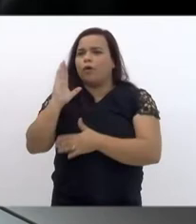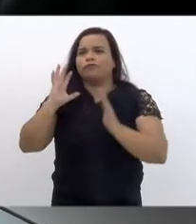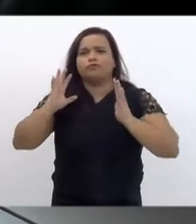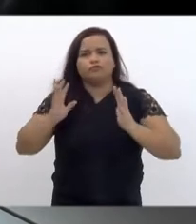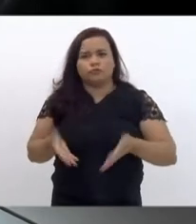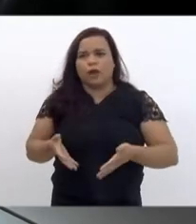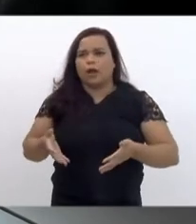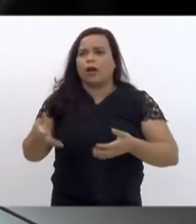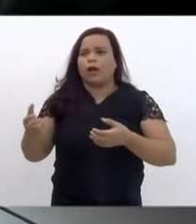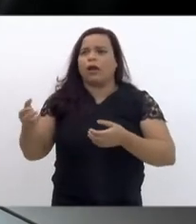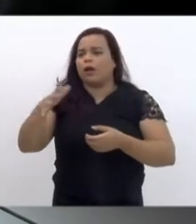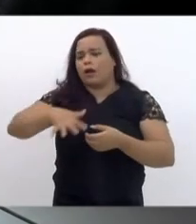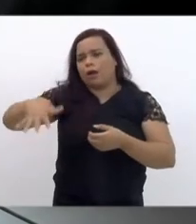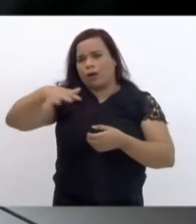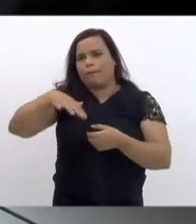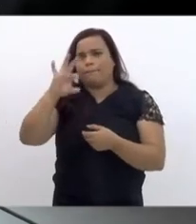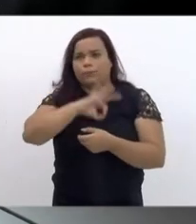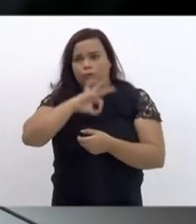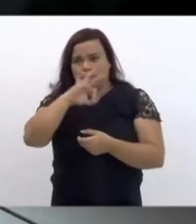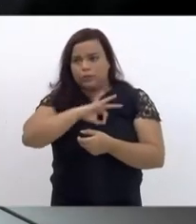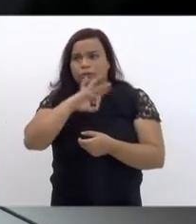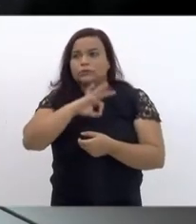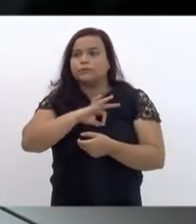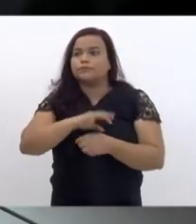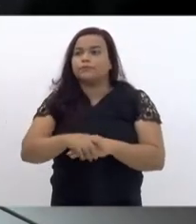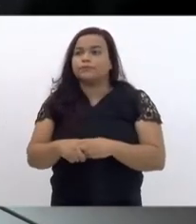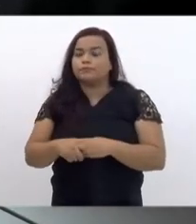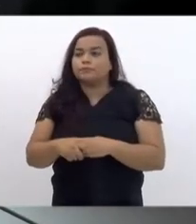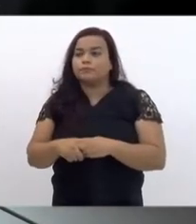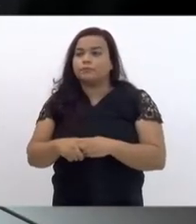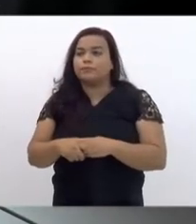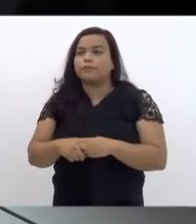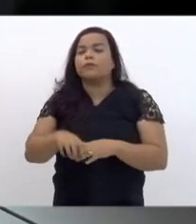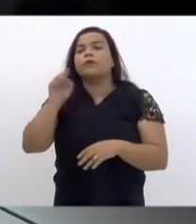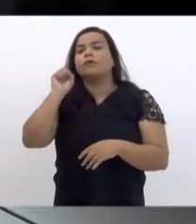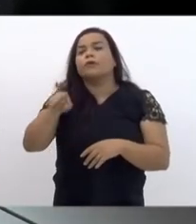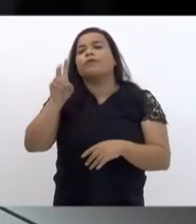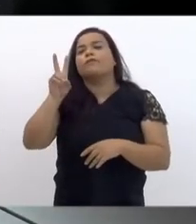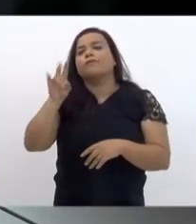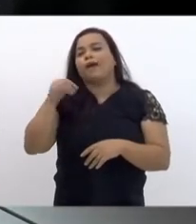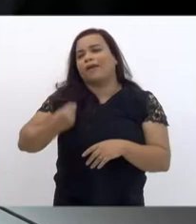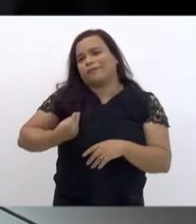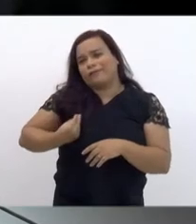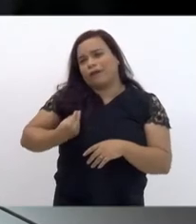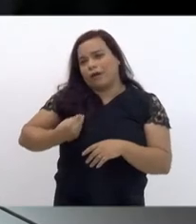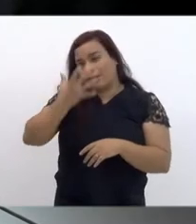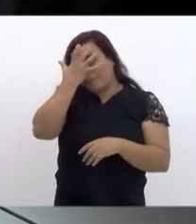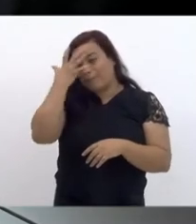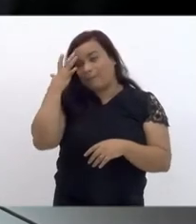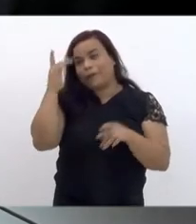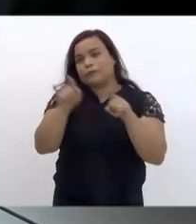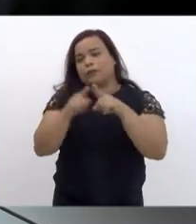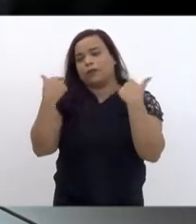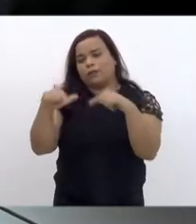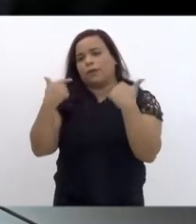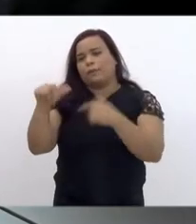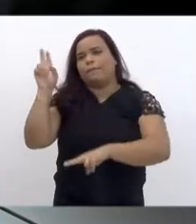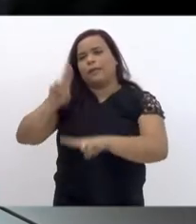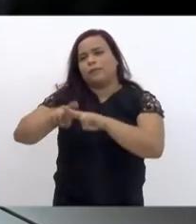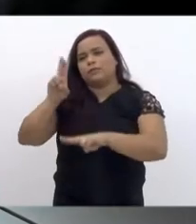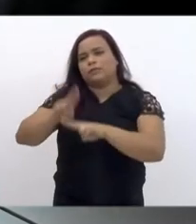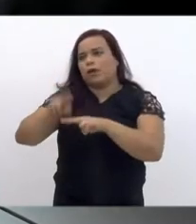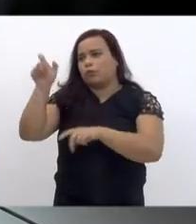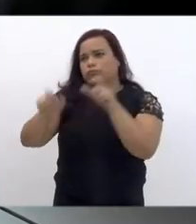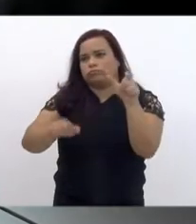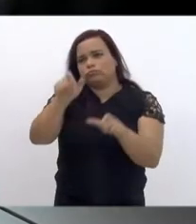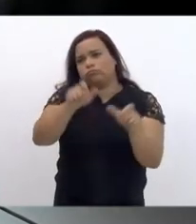forças policiais, né, ela também valha para os agentes penitenciários.